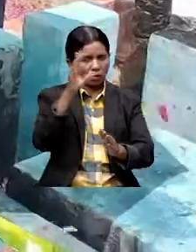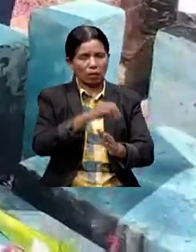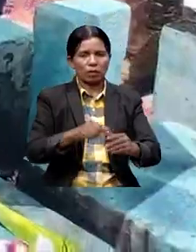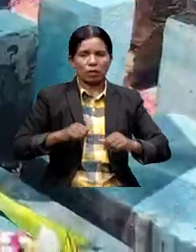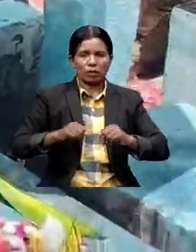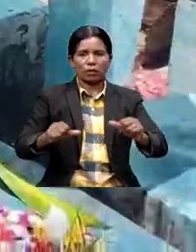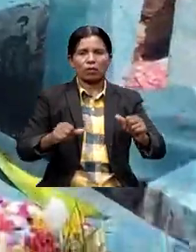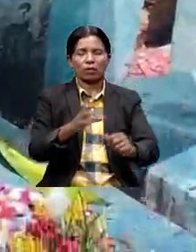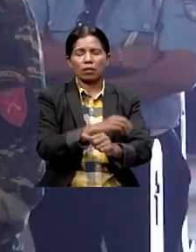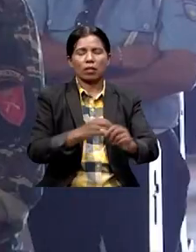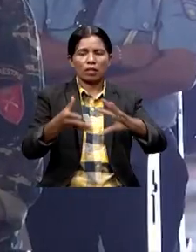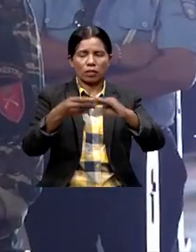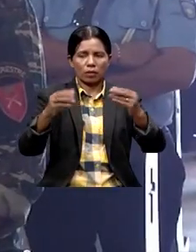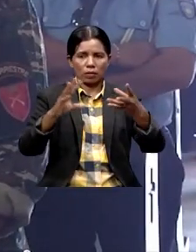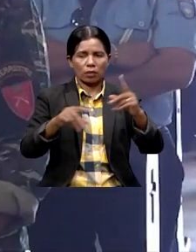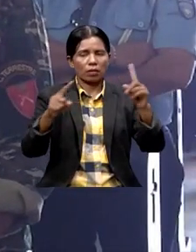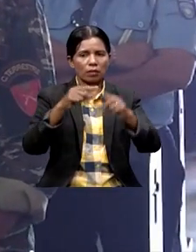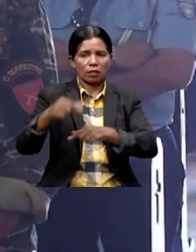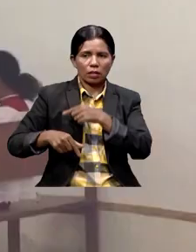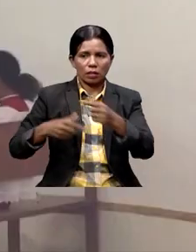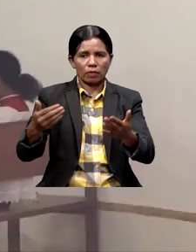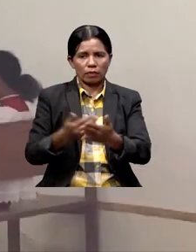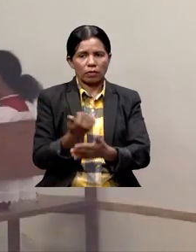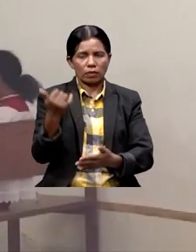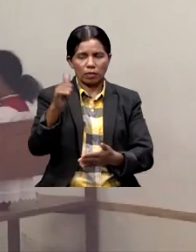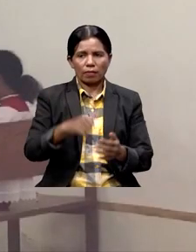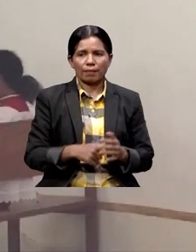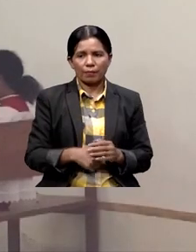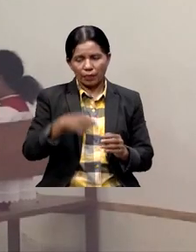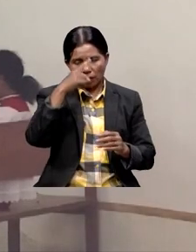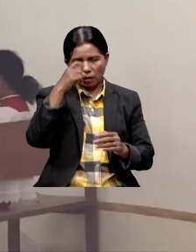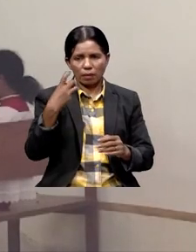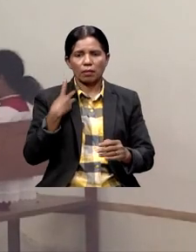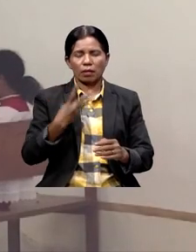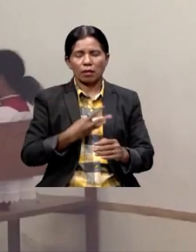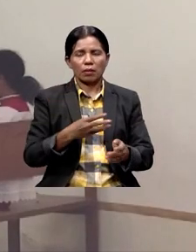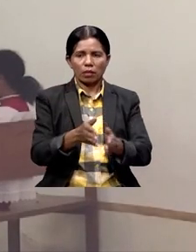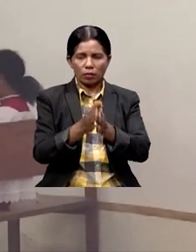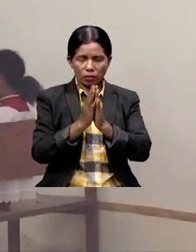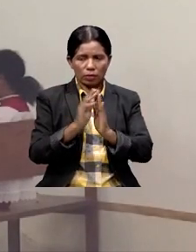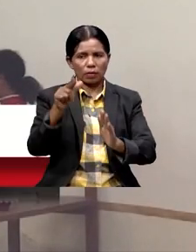continua haklaken historia ne, bas da ração fon siram. Tamane maka,